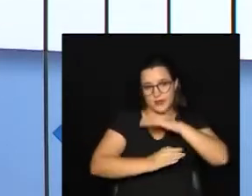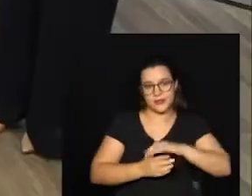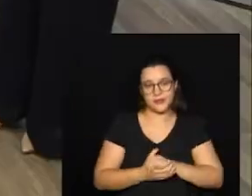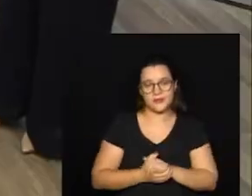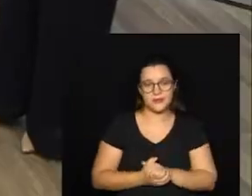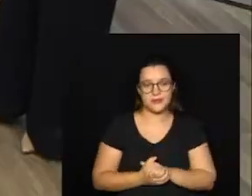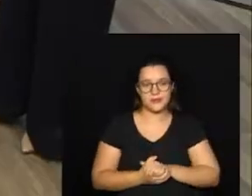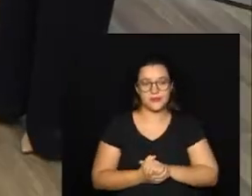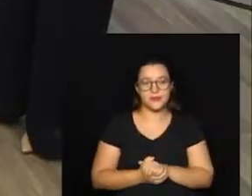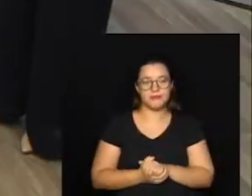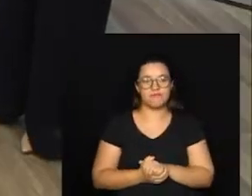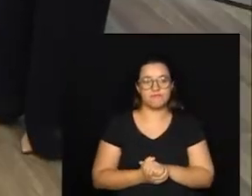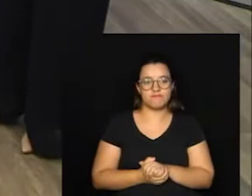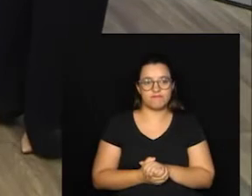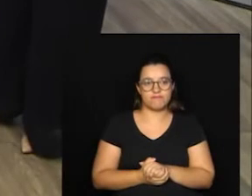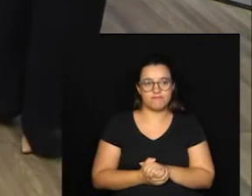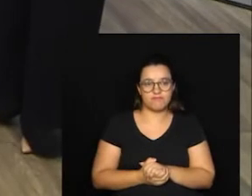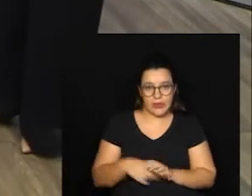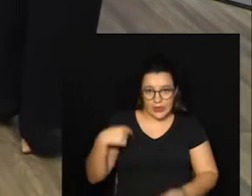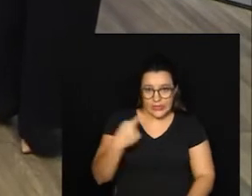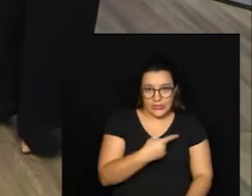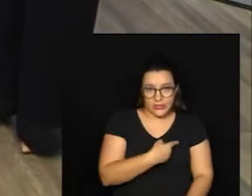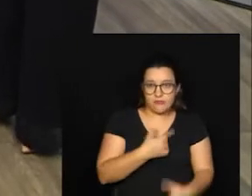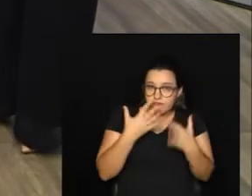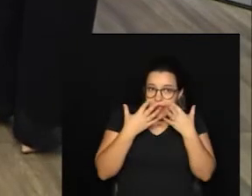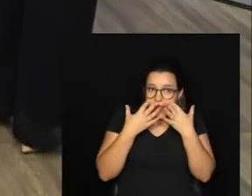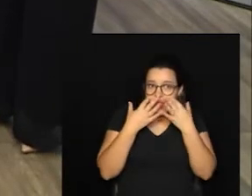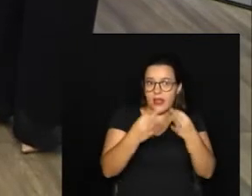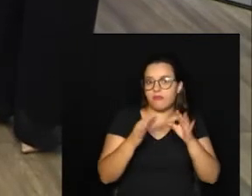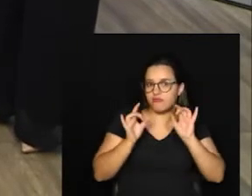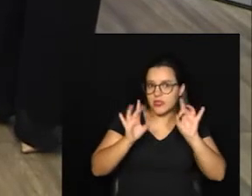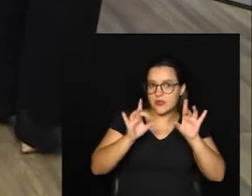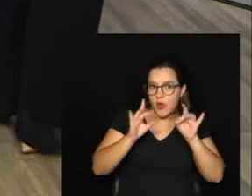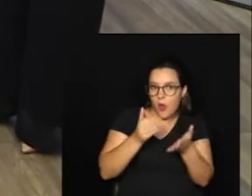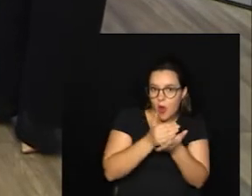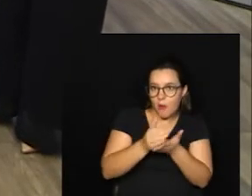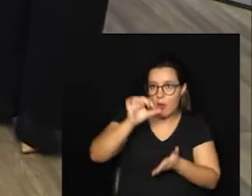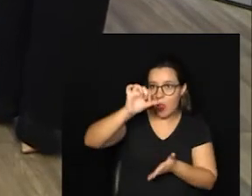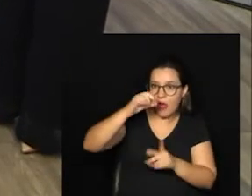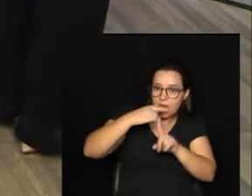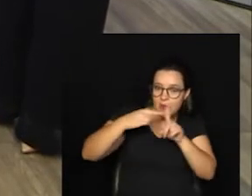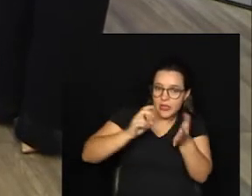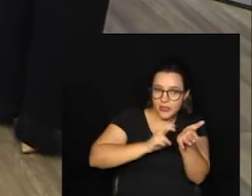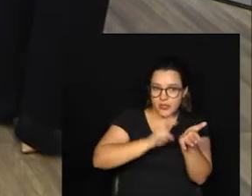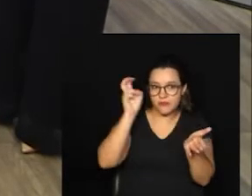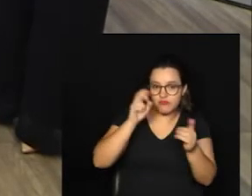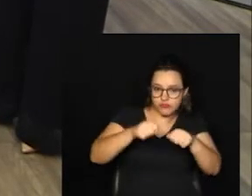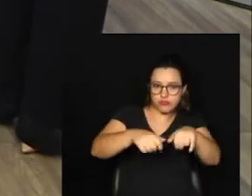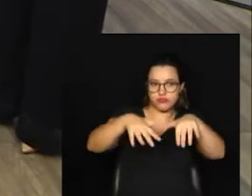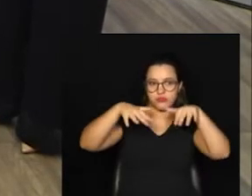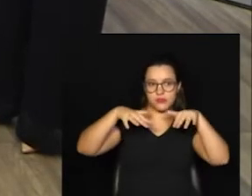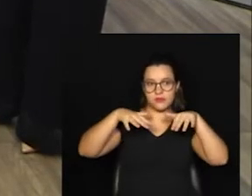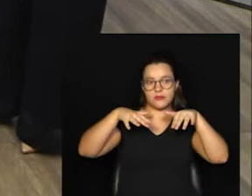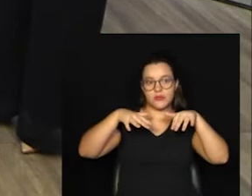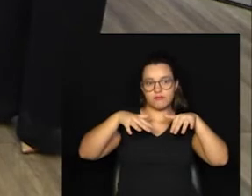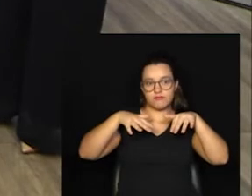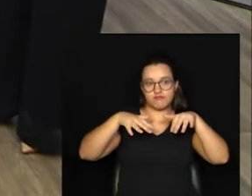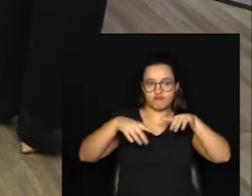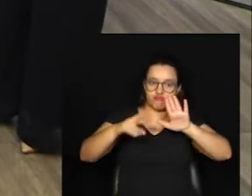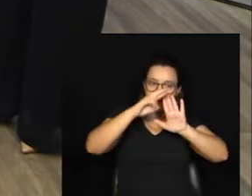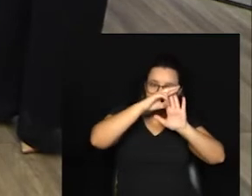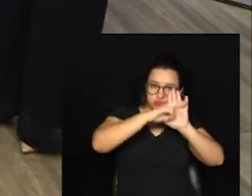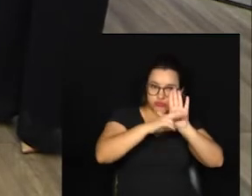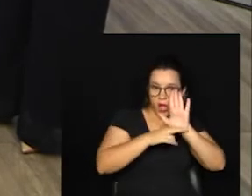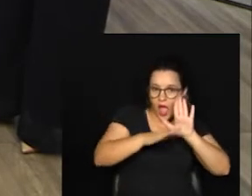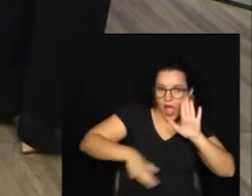Gabriel. A gente acompanha atentamente amanhã, a partir das 9h30 da manhã, essa audiência pública com o relatório da área